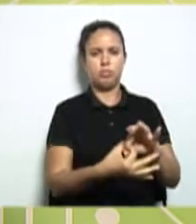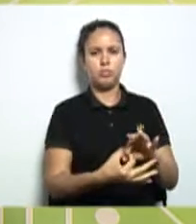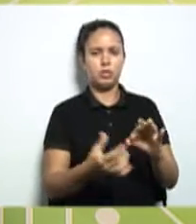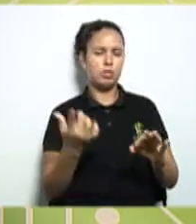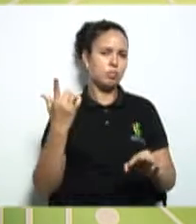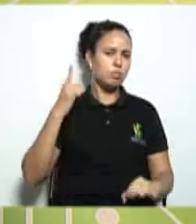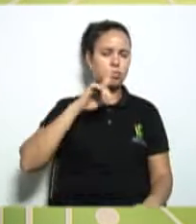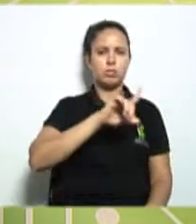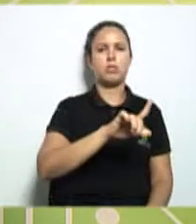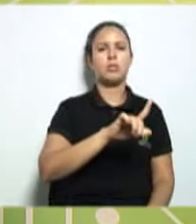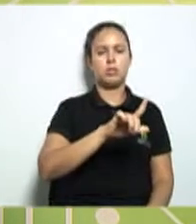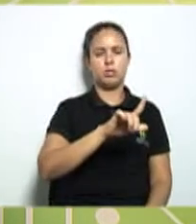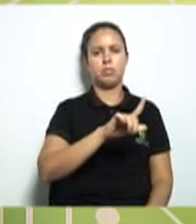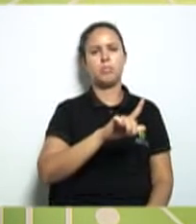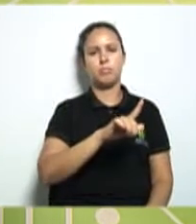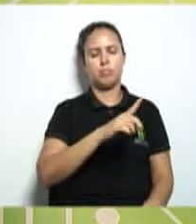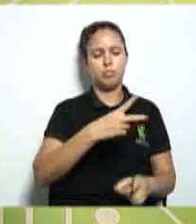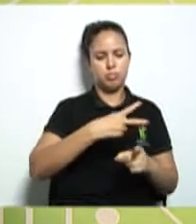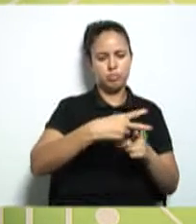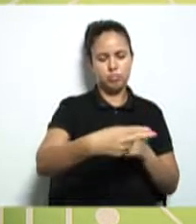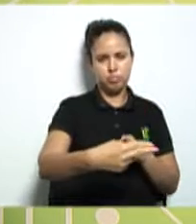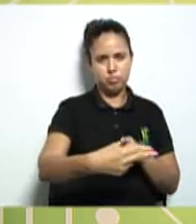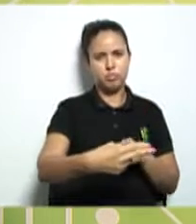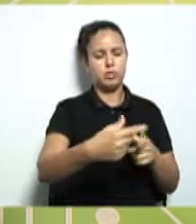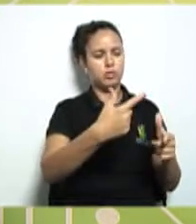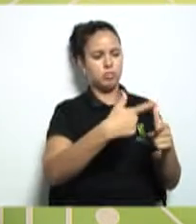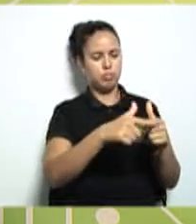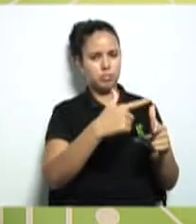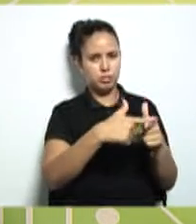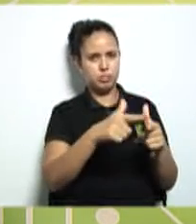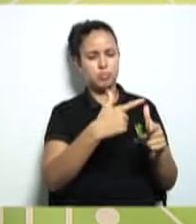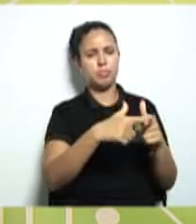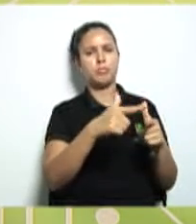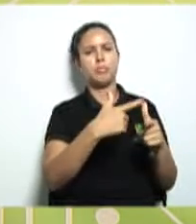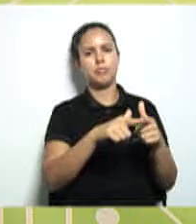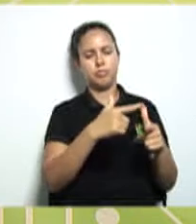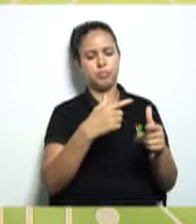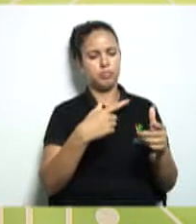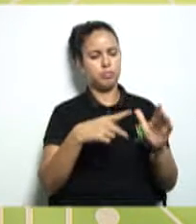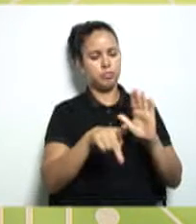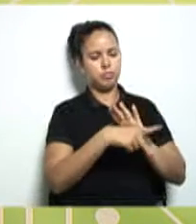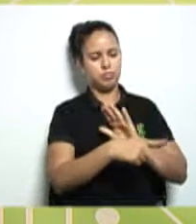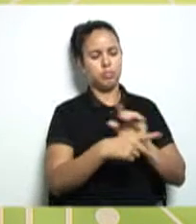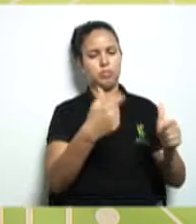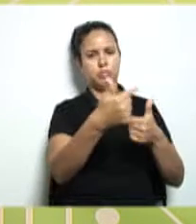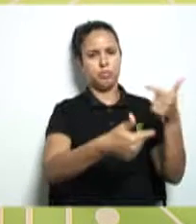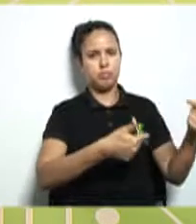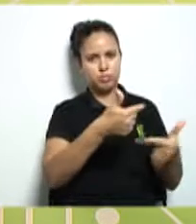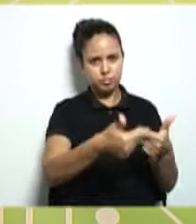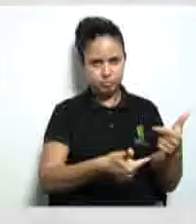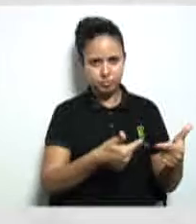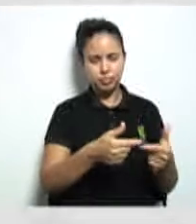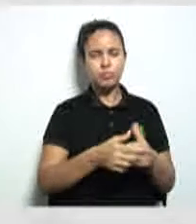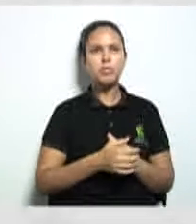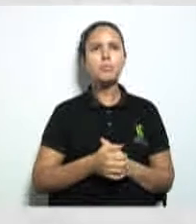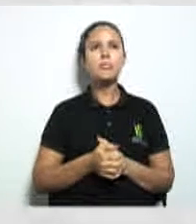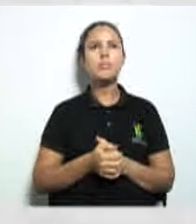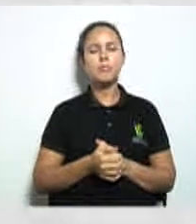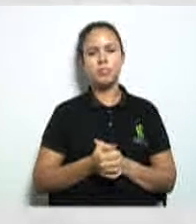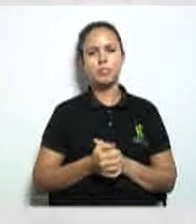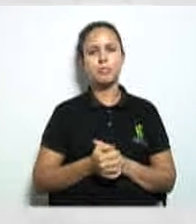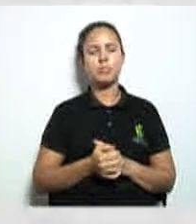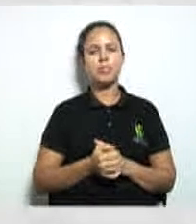essa crise que era vivenciada pelos operários nesse período, né? Então, vamos continuando aqui, falando um pouco